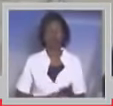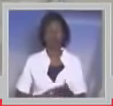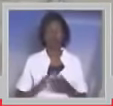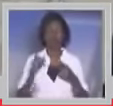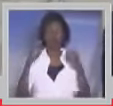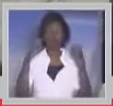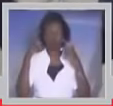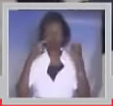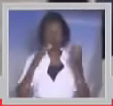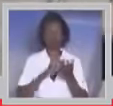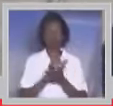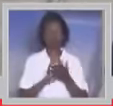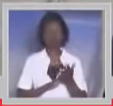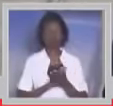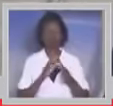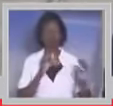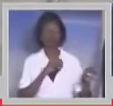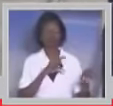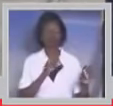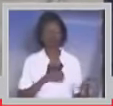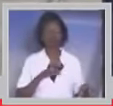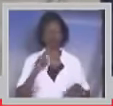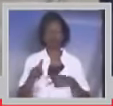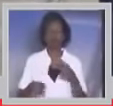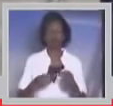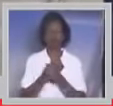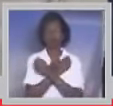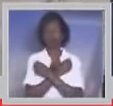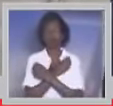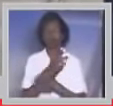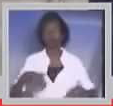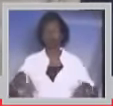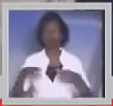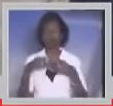menos com magistério e com os trabalhadores e trabalhadoras da Educação